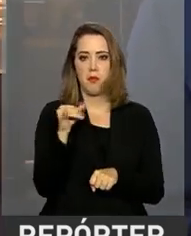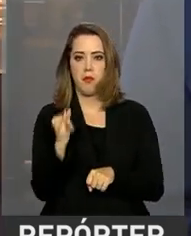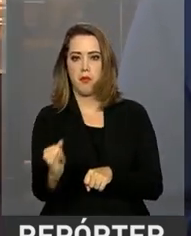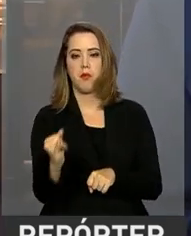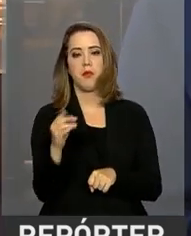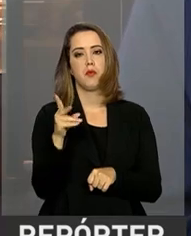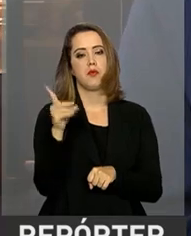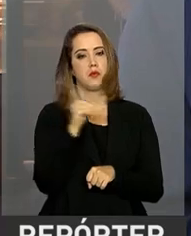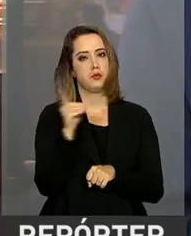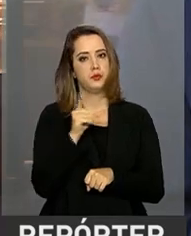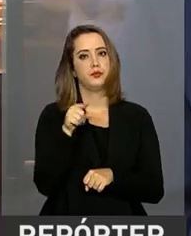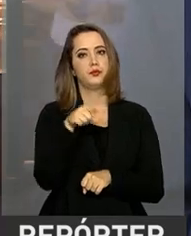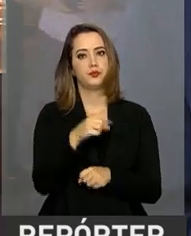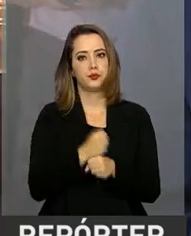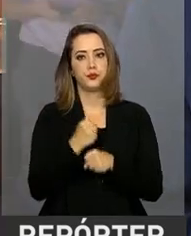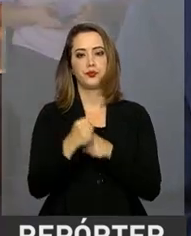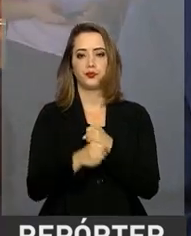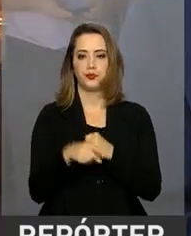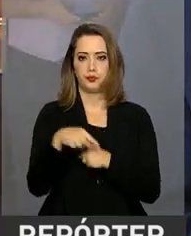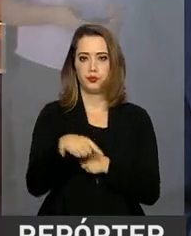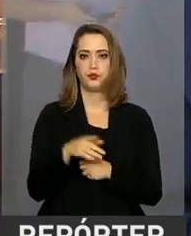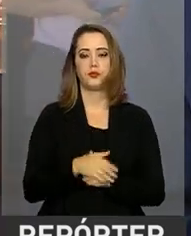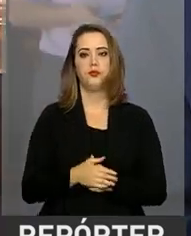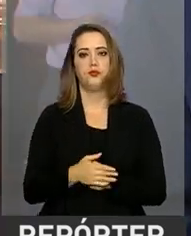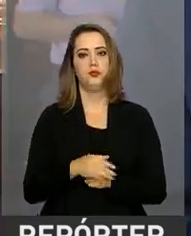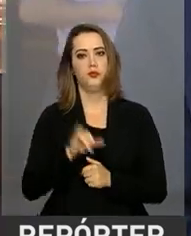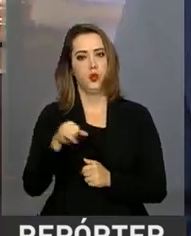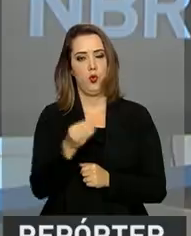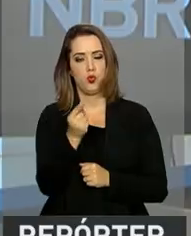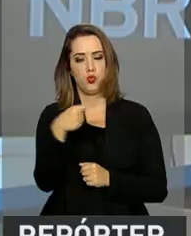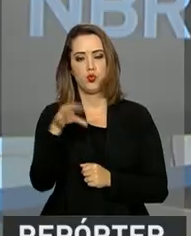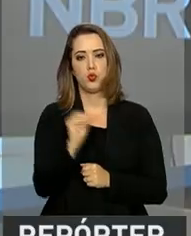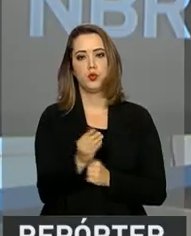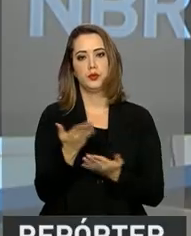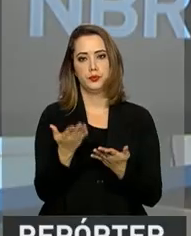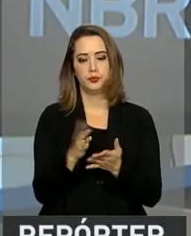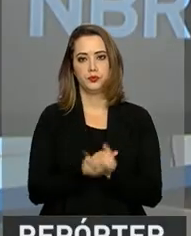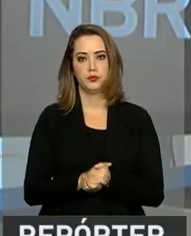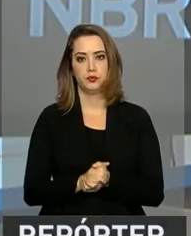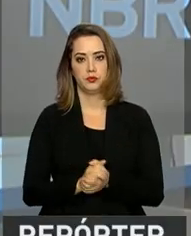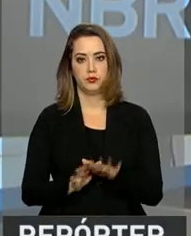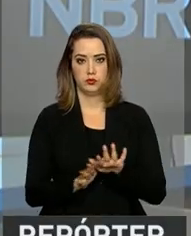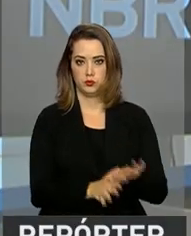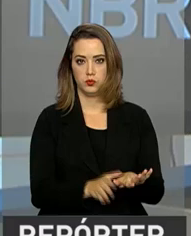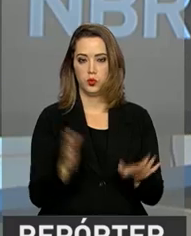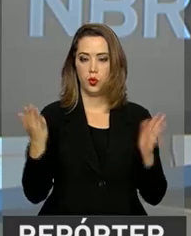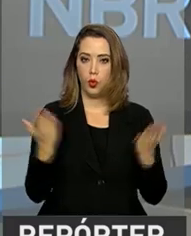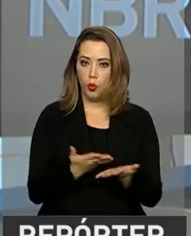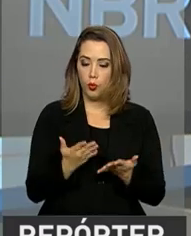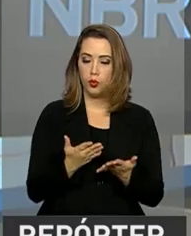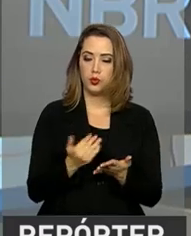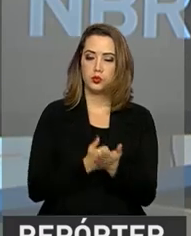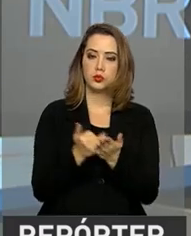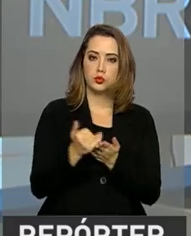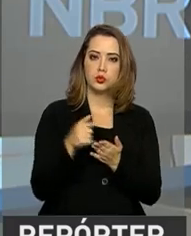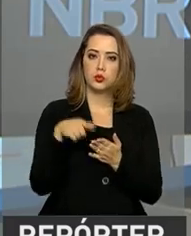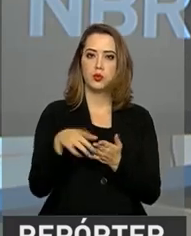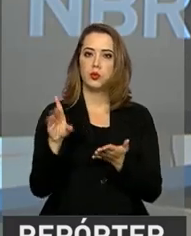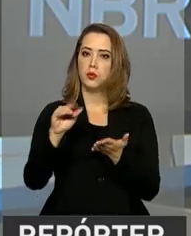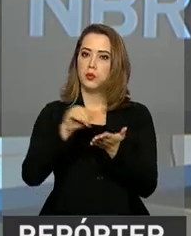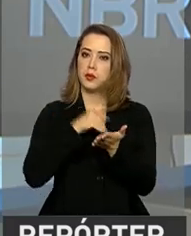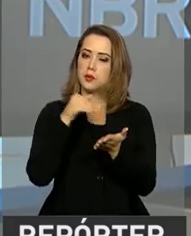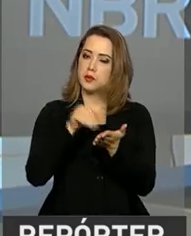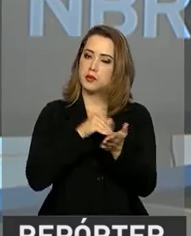em 2016 de Brasília João Pedro Neto e começam hoje as inscrições do Fundo de financiamento